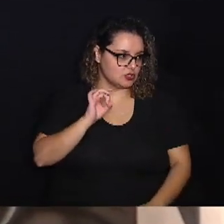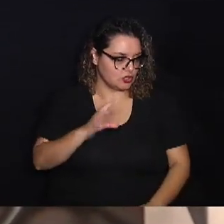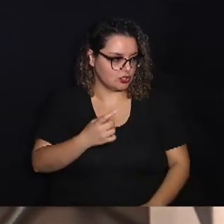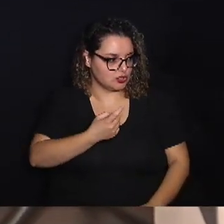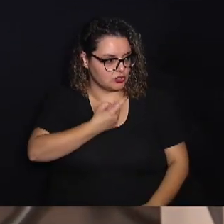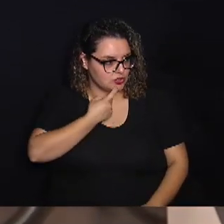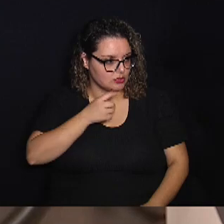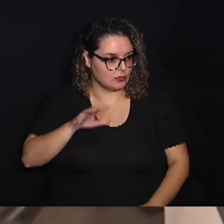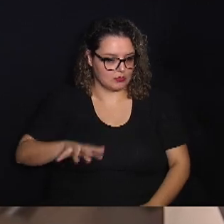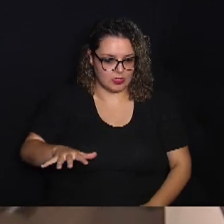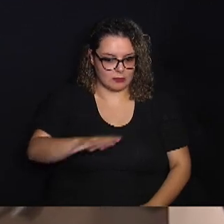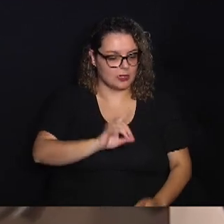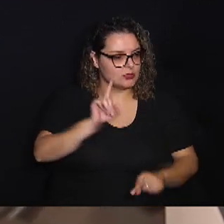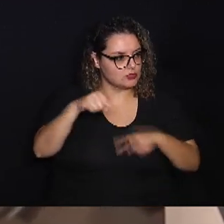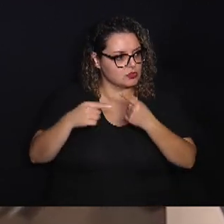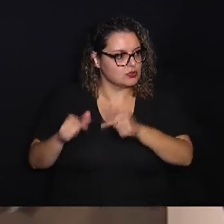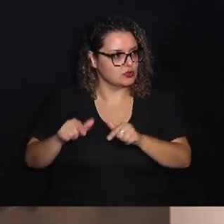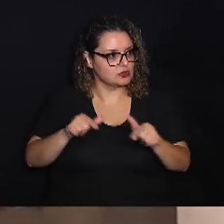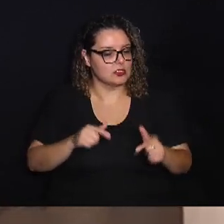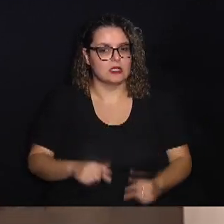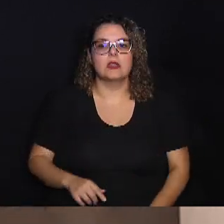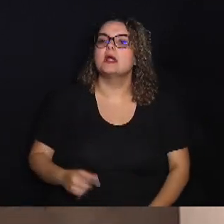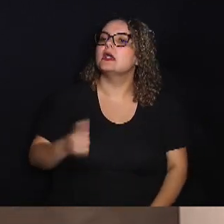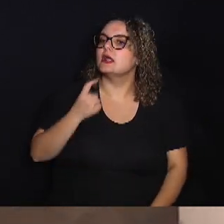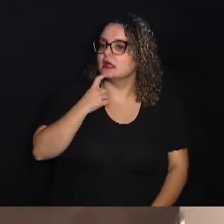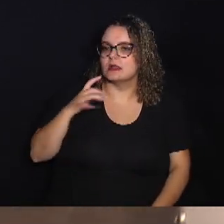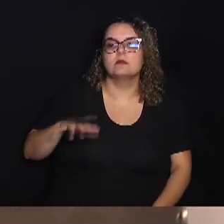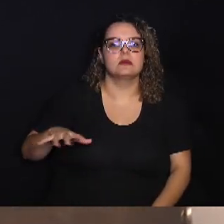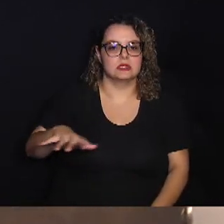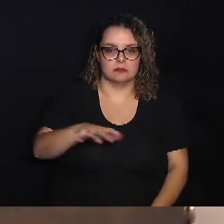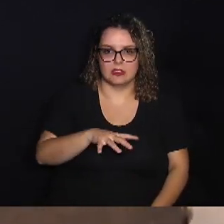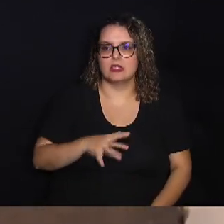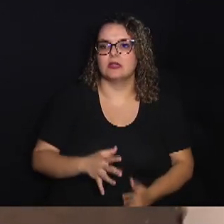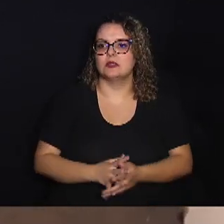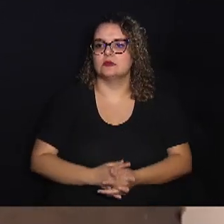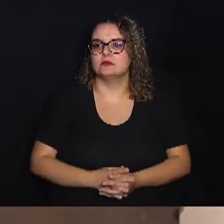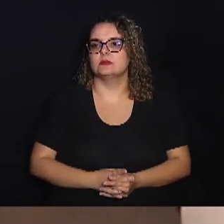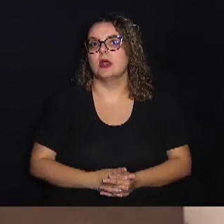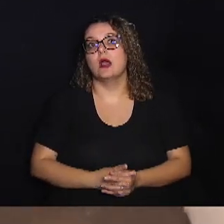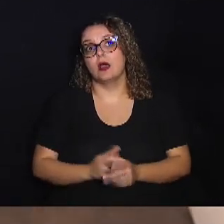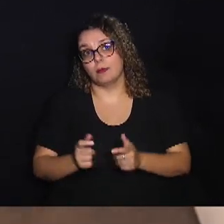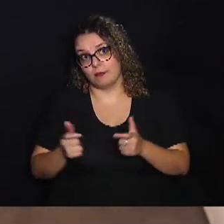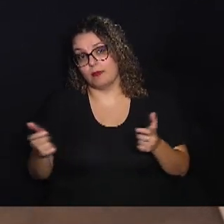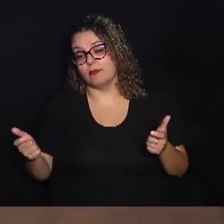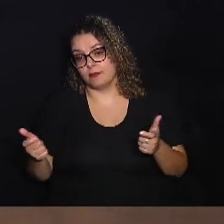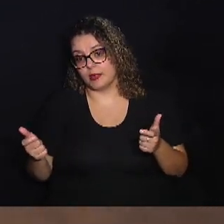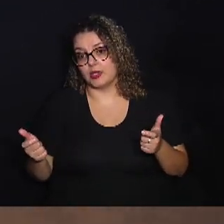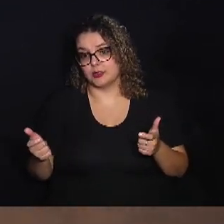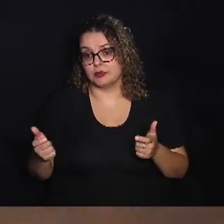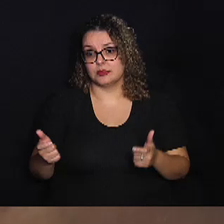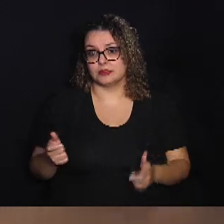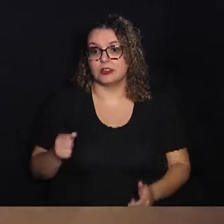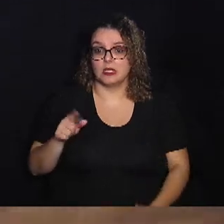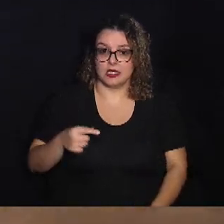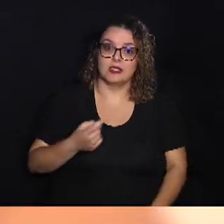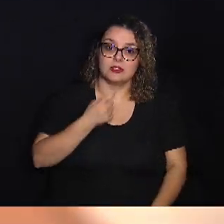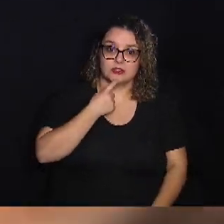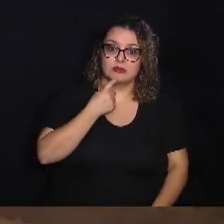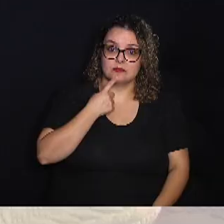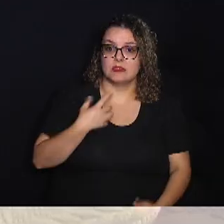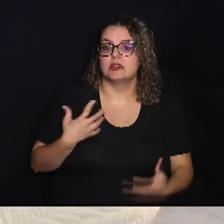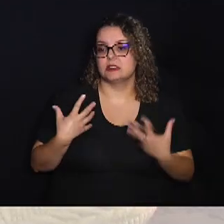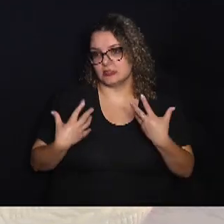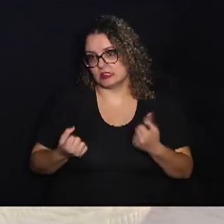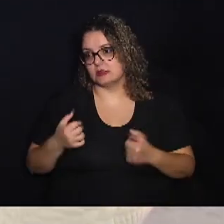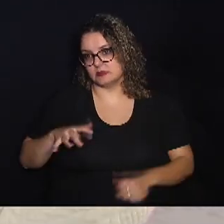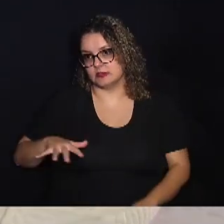ou da região, de outros lugares? Não, é Campinas e região. A grande maioria é de Campinas, mas também recebemos da